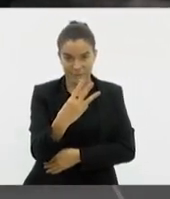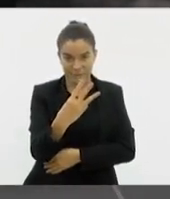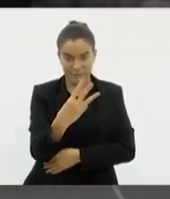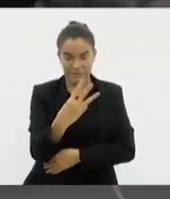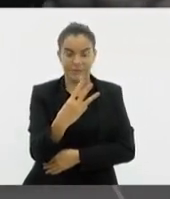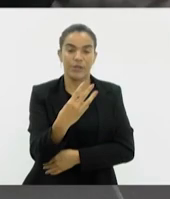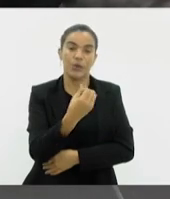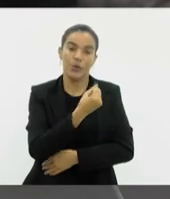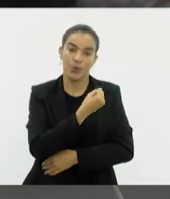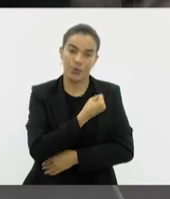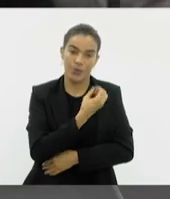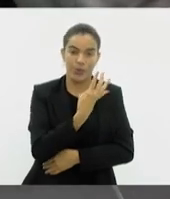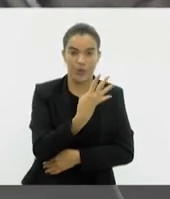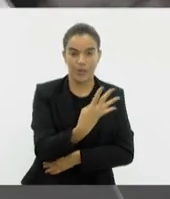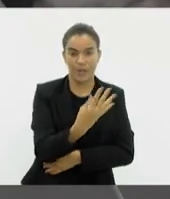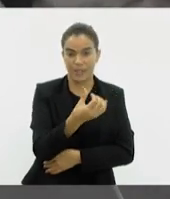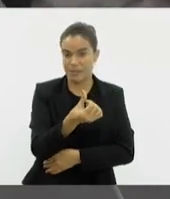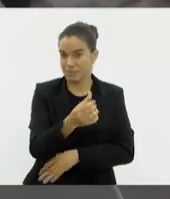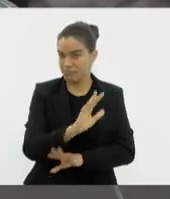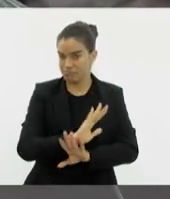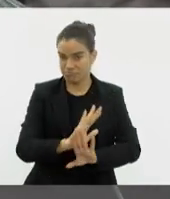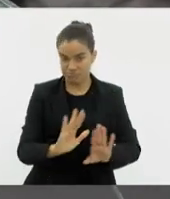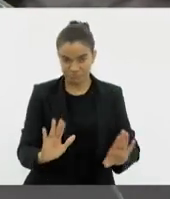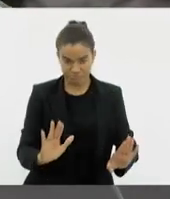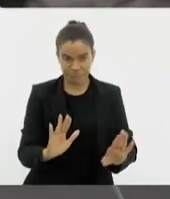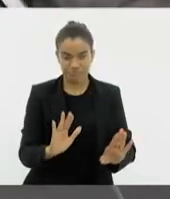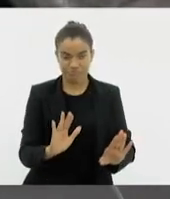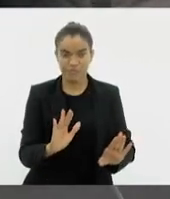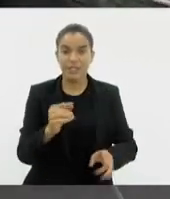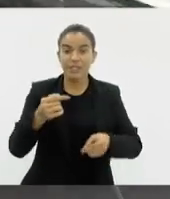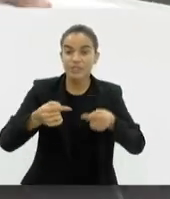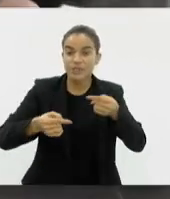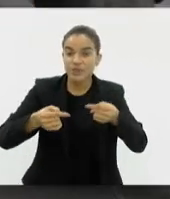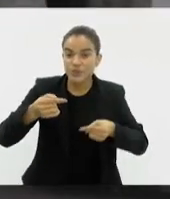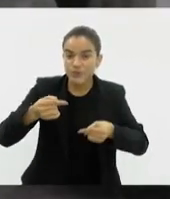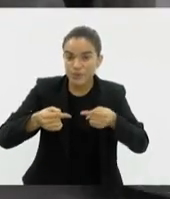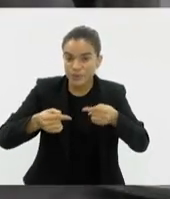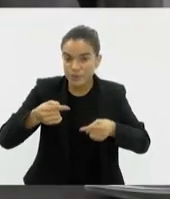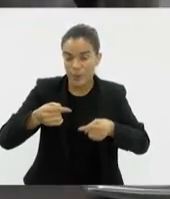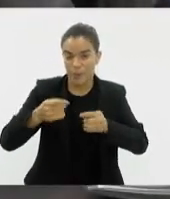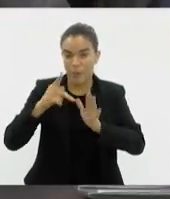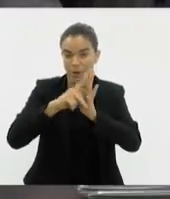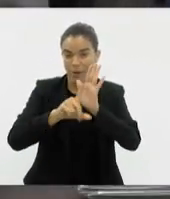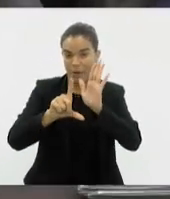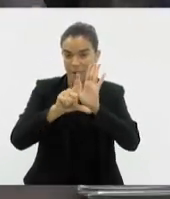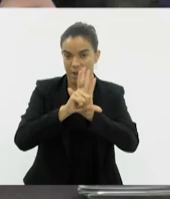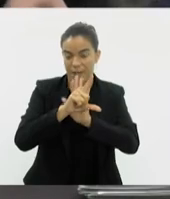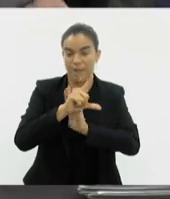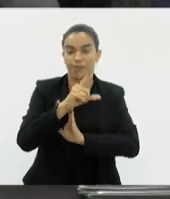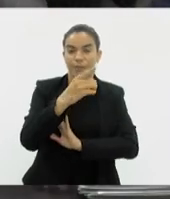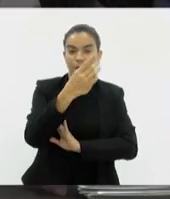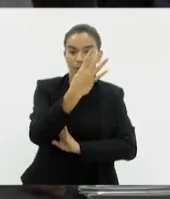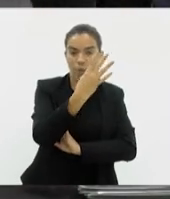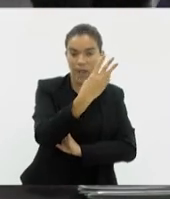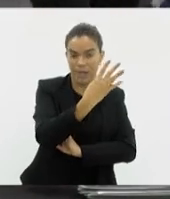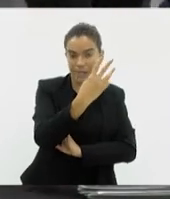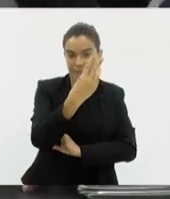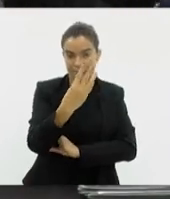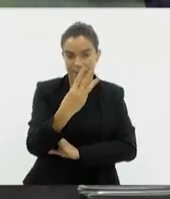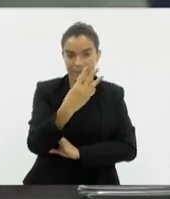e o 46. Então, em discussão, os projetos em bloco do 43